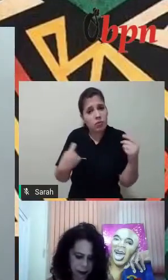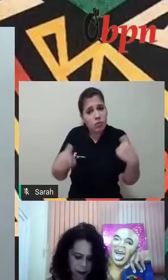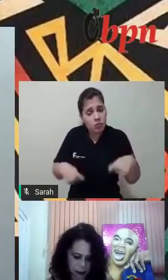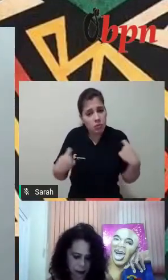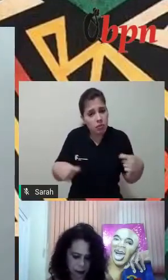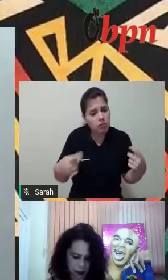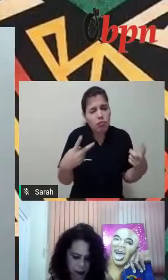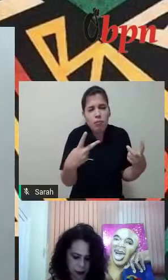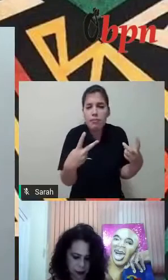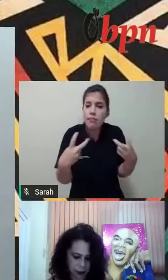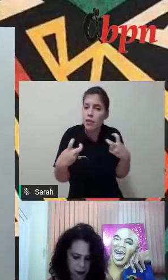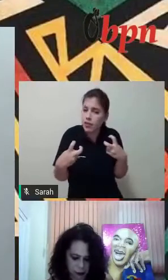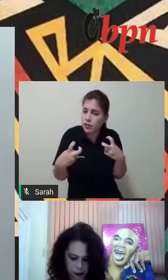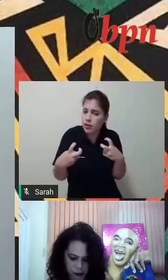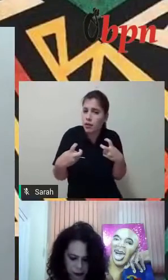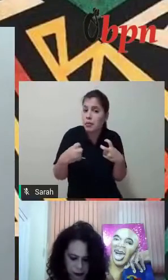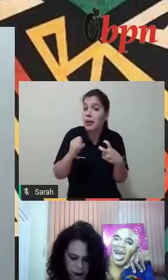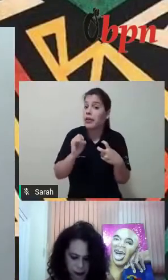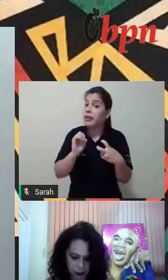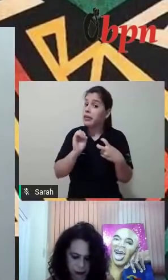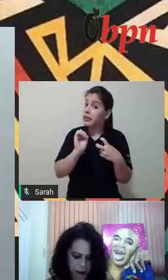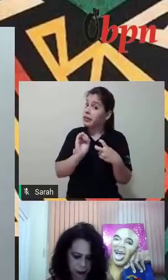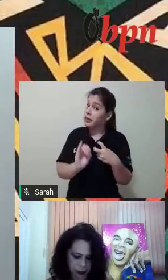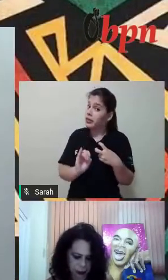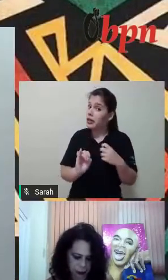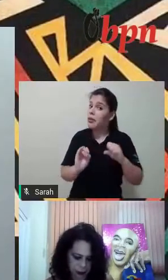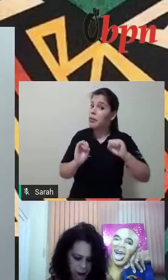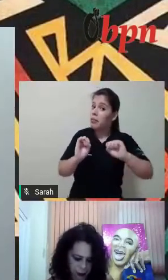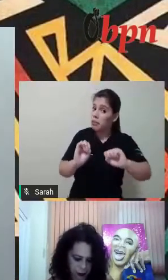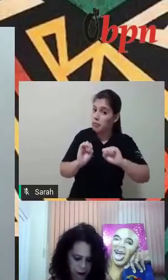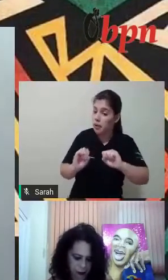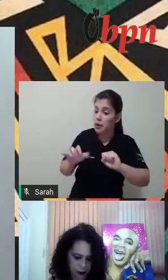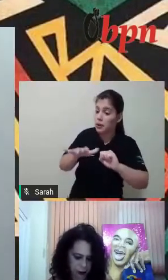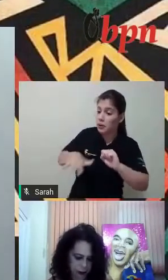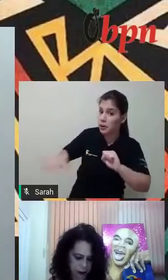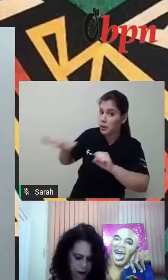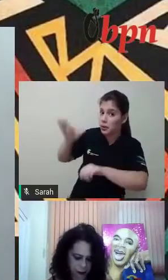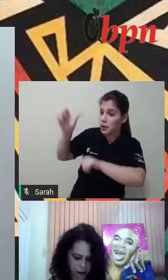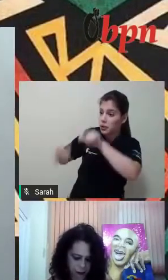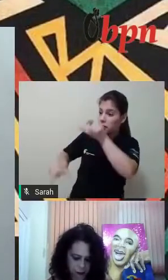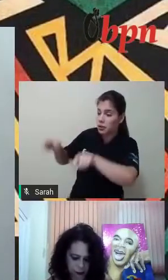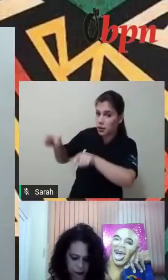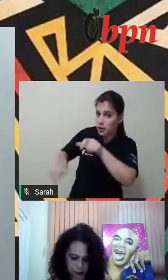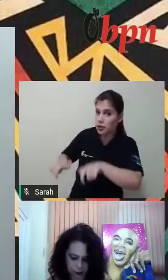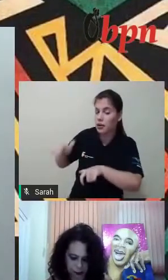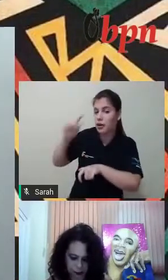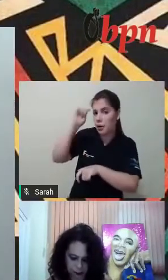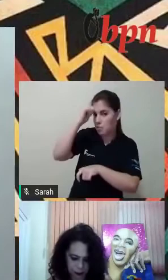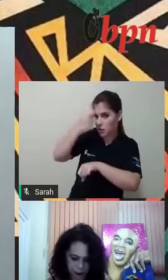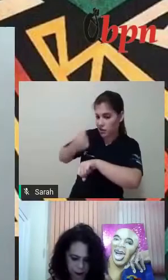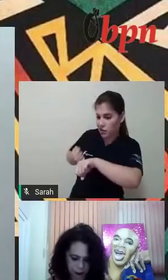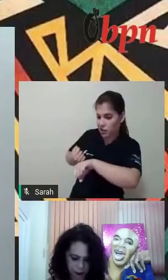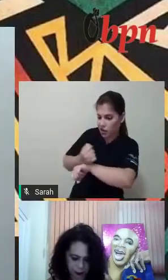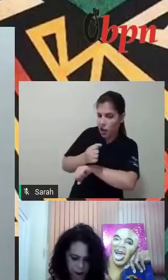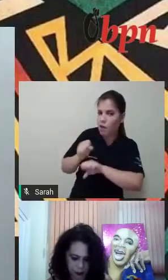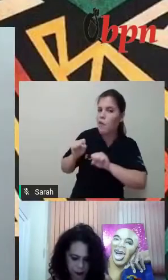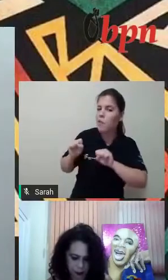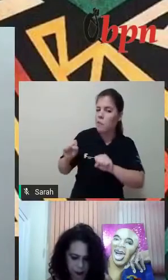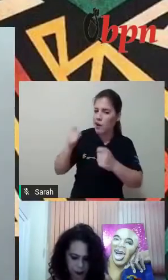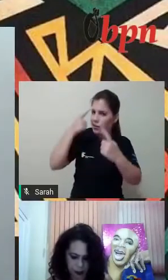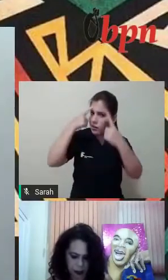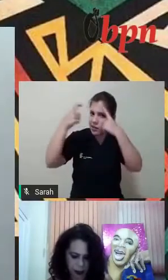uma engenhosidade desse corpo escravizado. Por quê? Porque